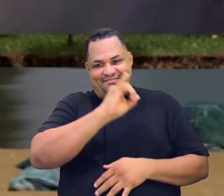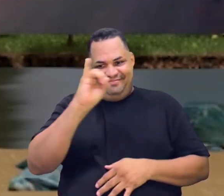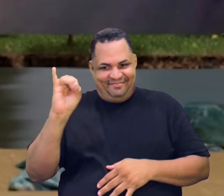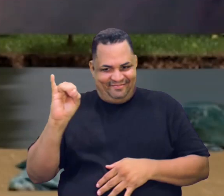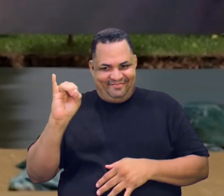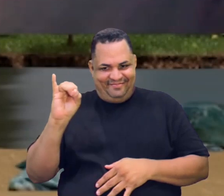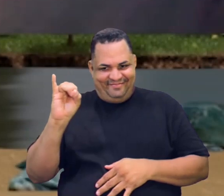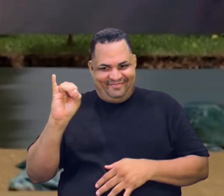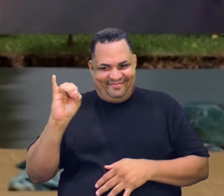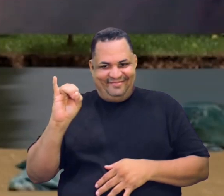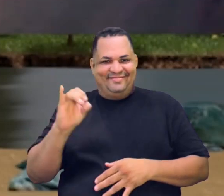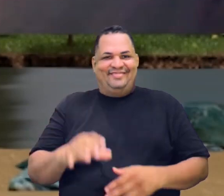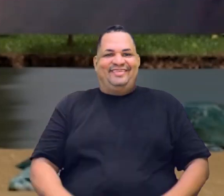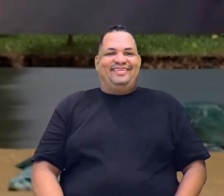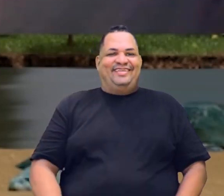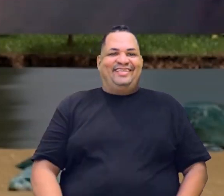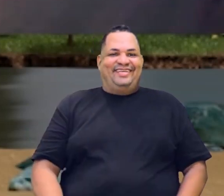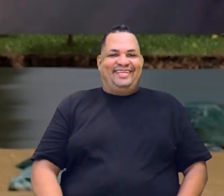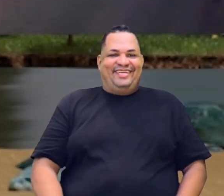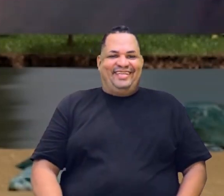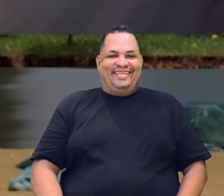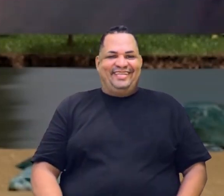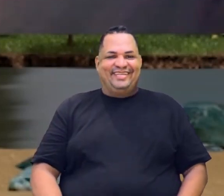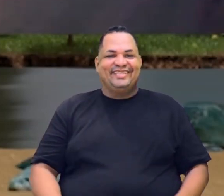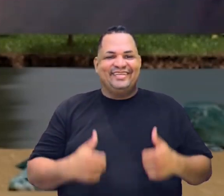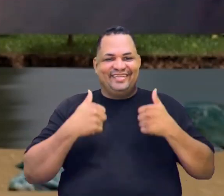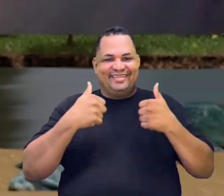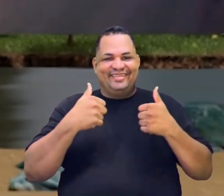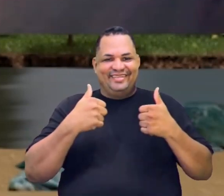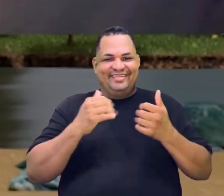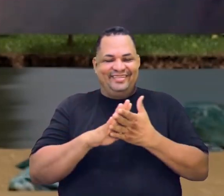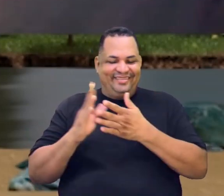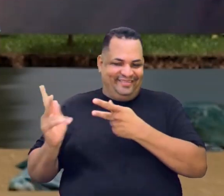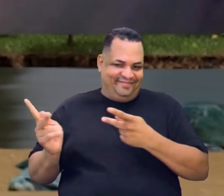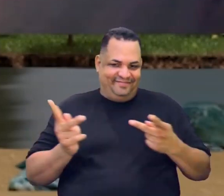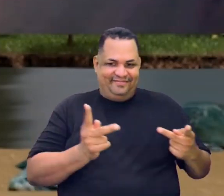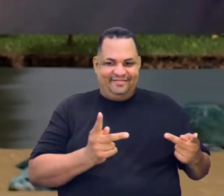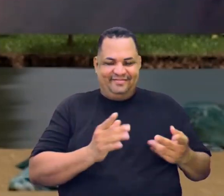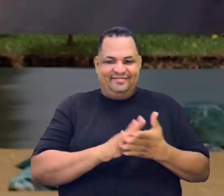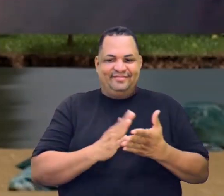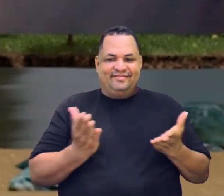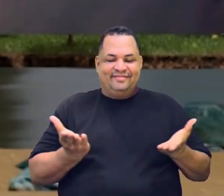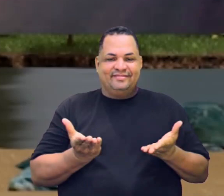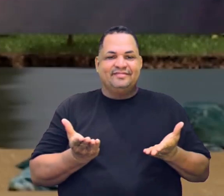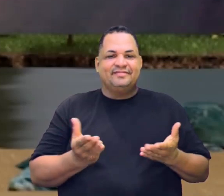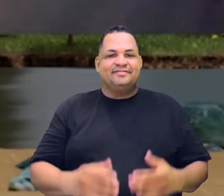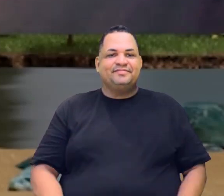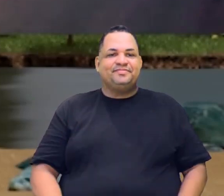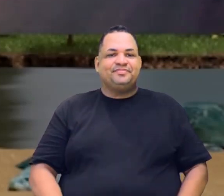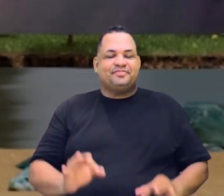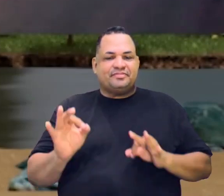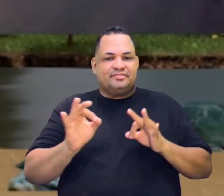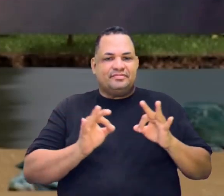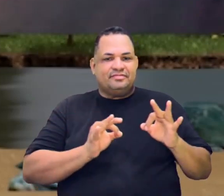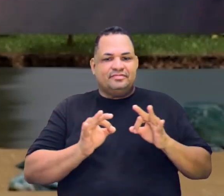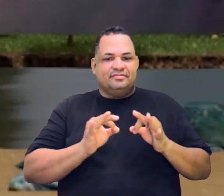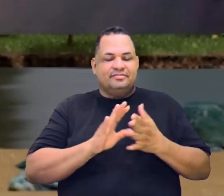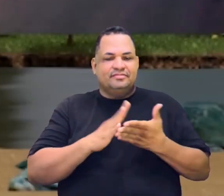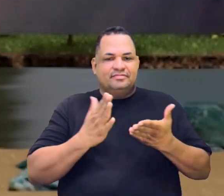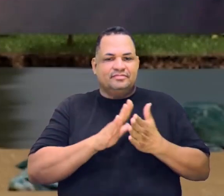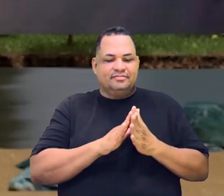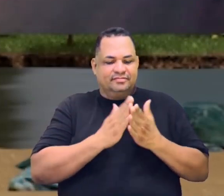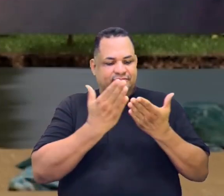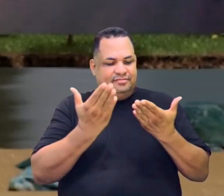aí. Cadê? Oi, olha aí. Beleza, então seja bem-vindo. E agora é com você, aluno. Prepare, abre o teu